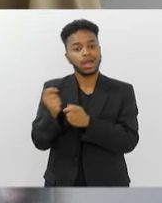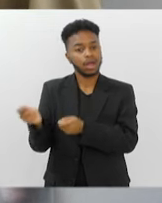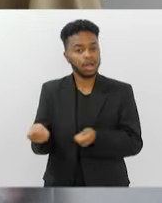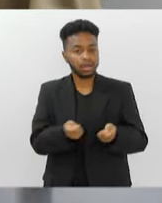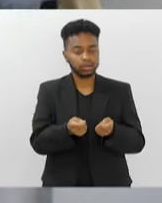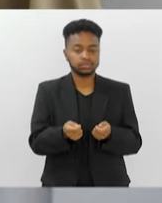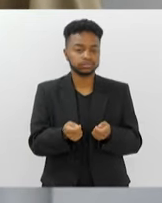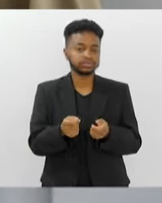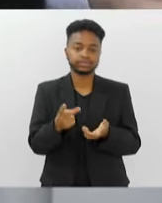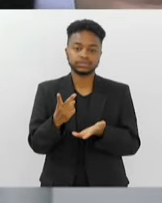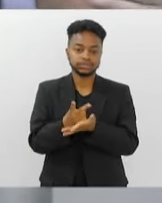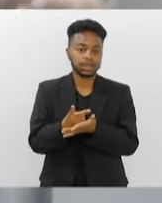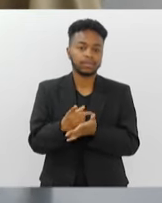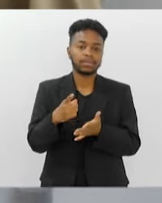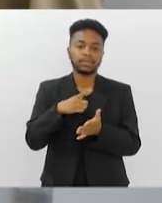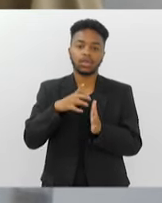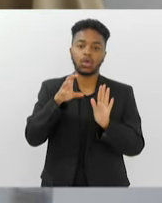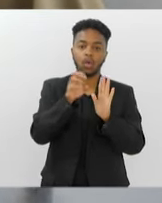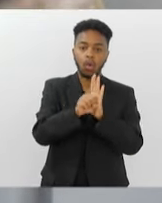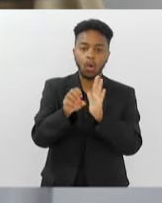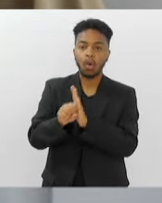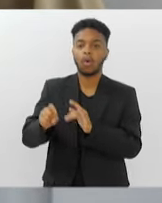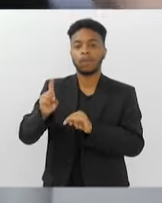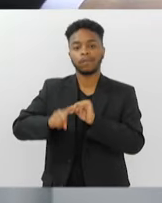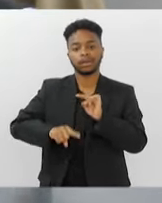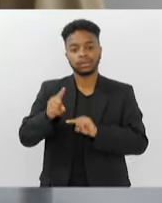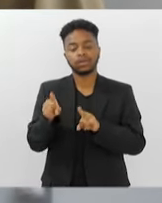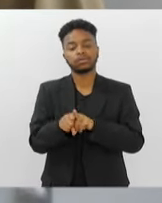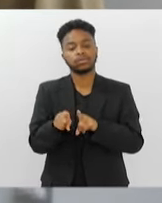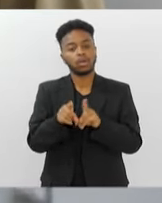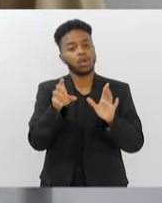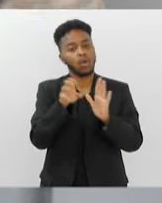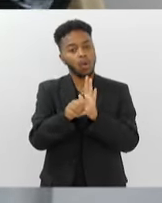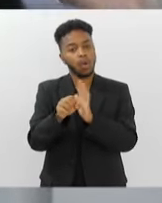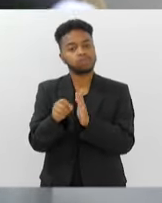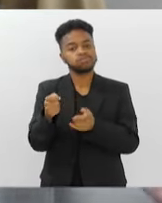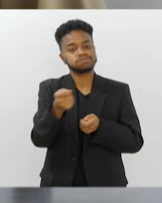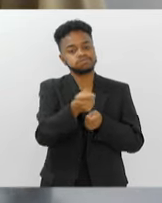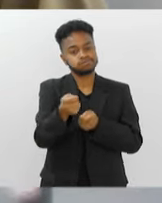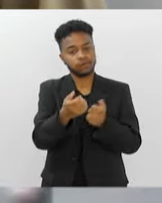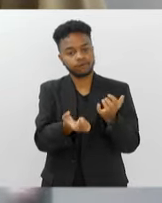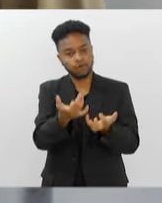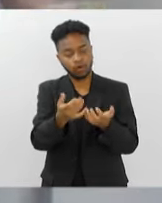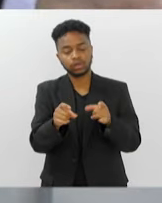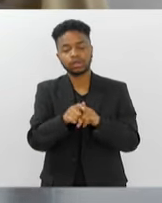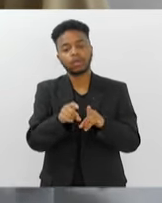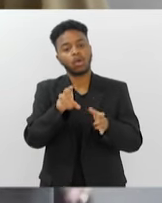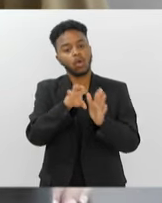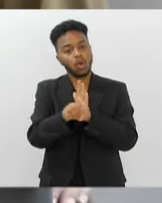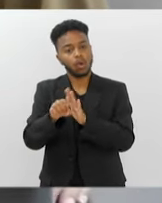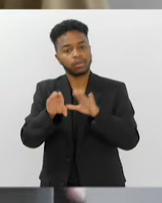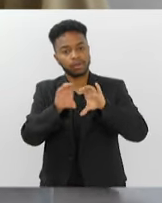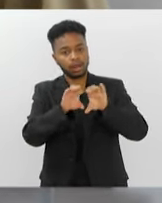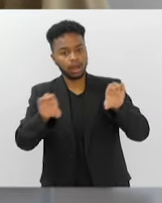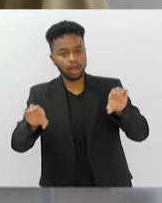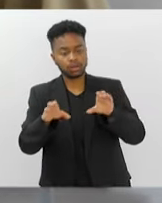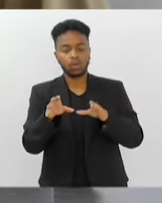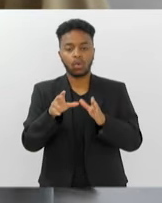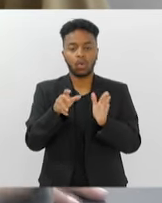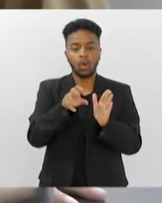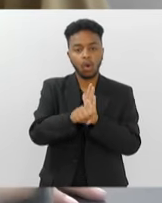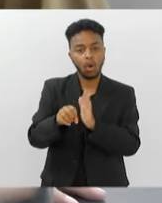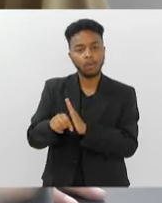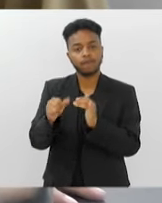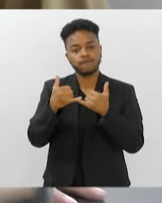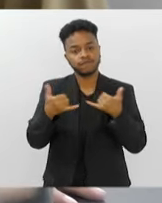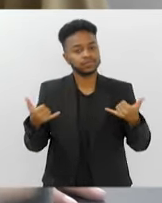acontece furto de equipamentos furto de extintores furto de canalização furto de fiação todo ano é